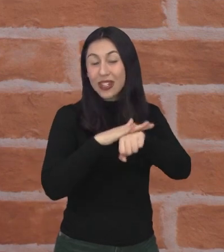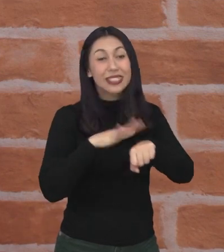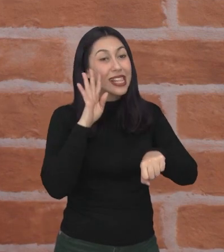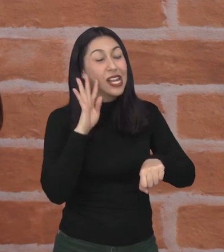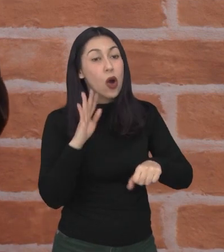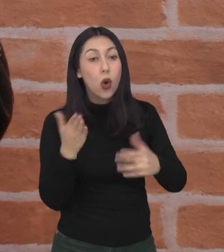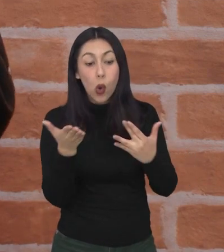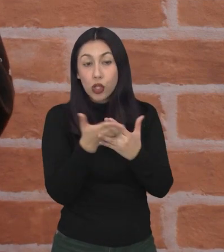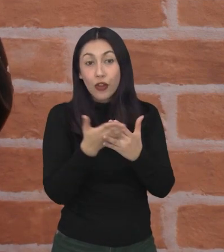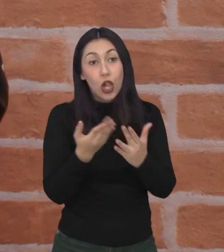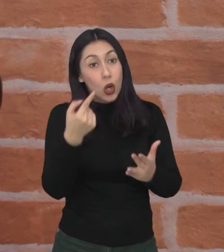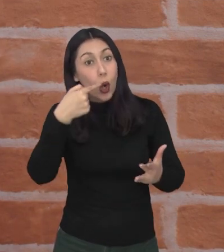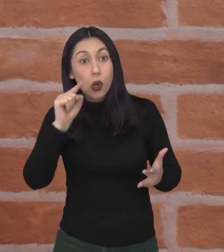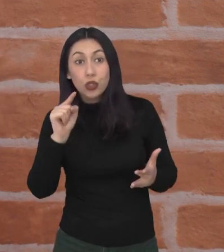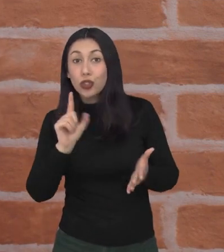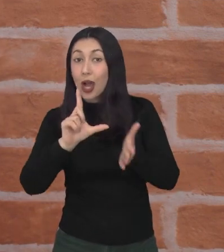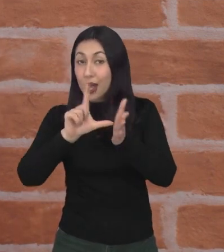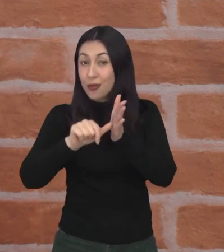assim, quem faz